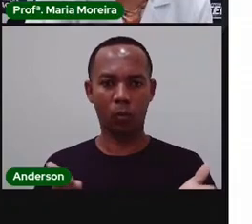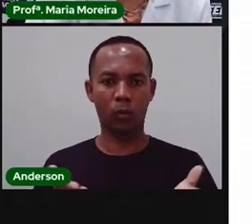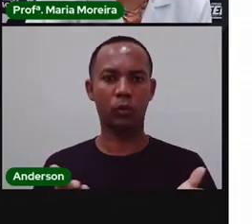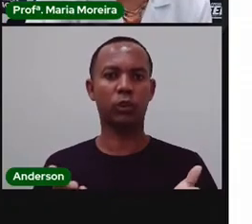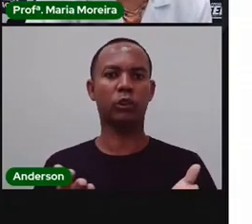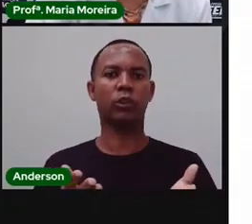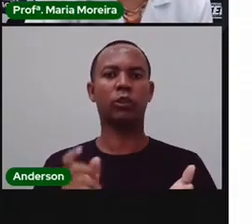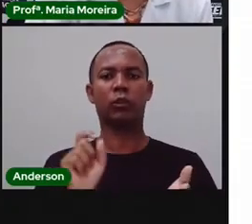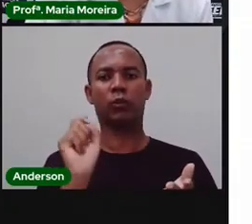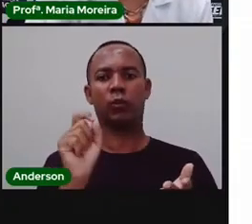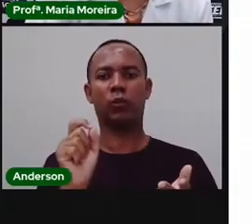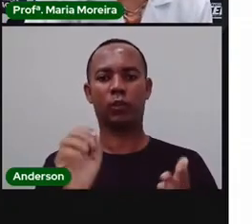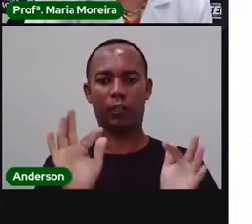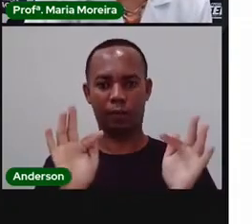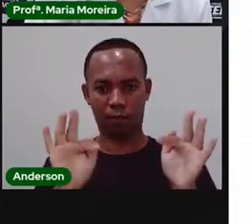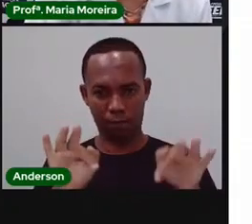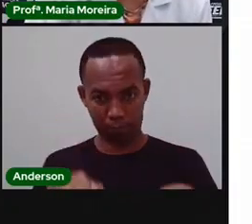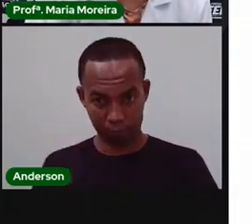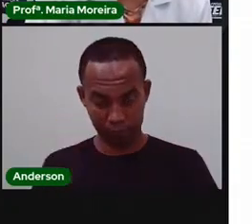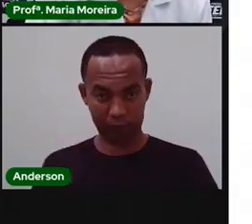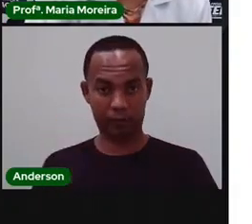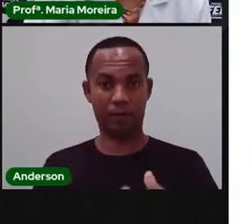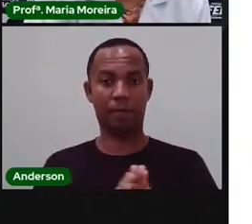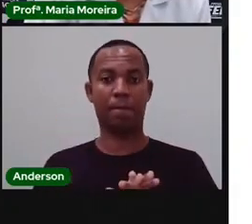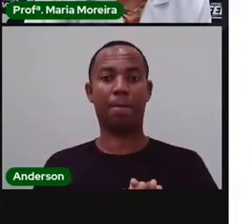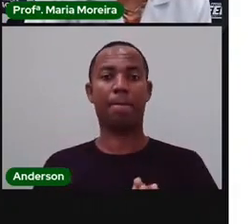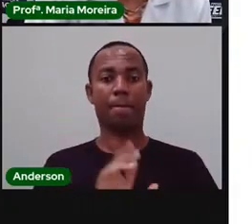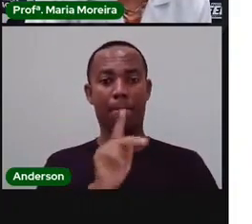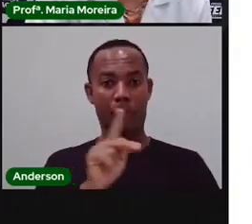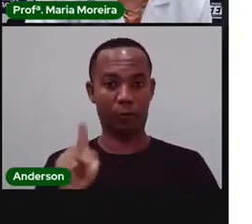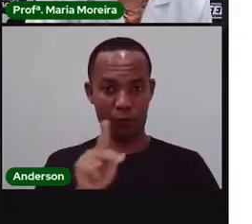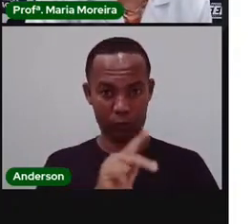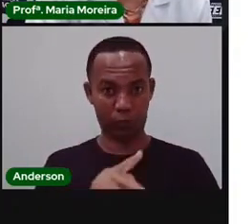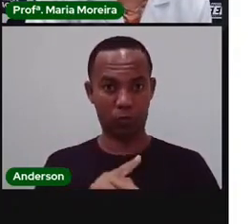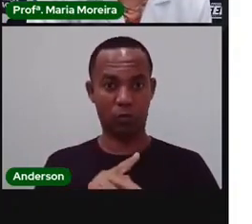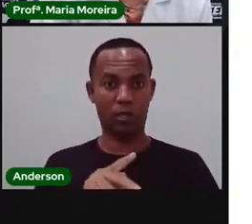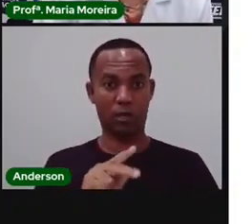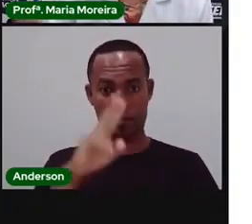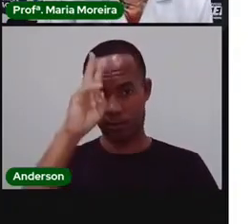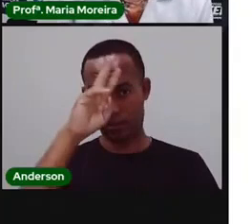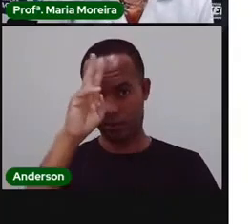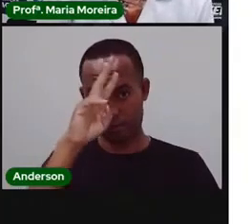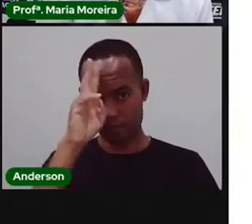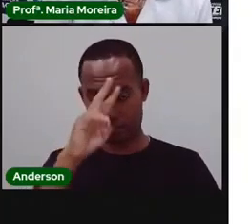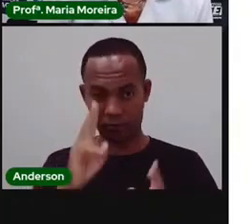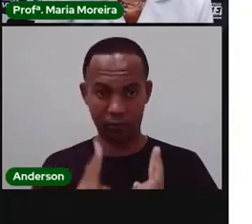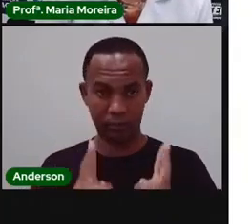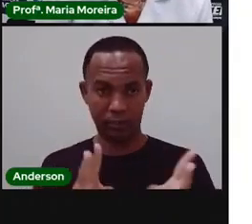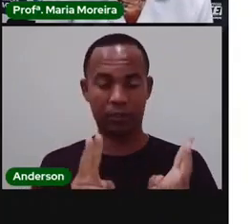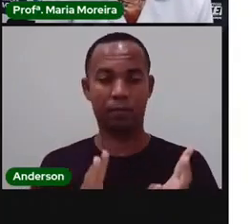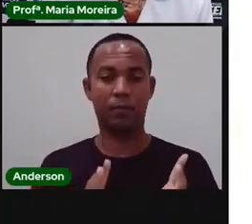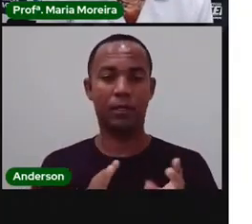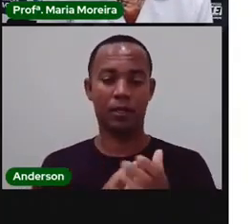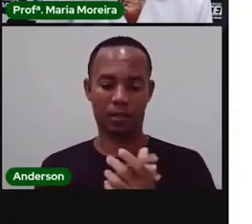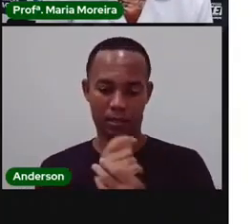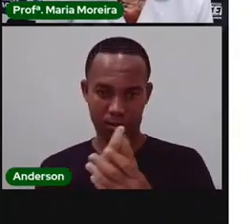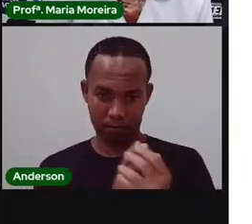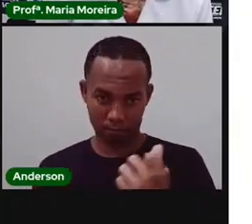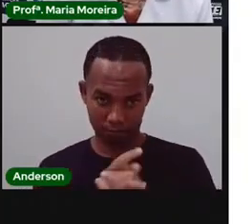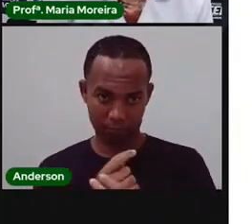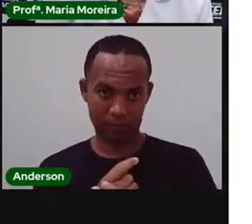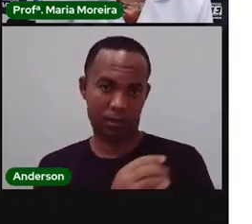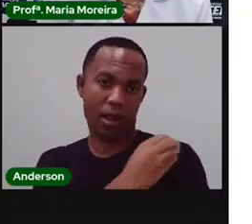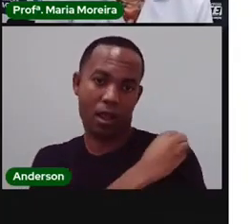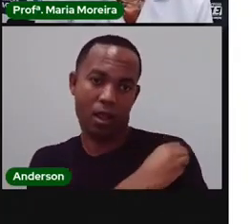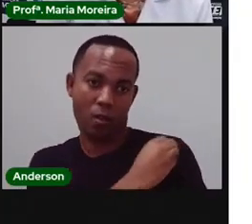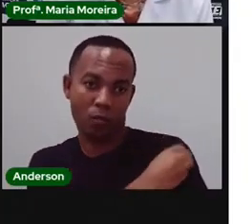aula de linguagem, né? E a pró, mais uma vez, vai lembrar para vocês o seguinte: lavem as mãos, usem álcool